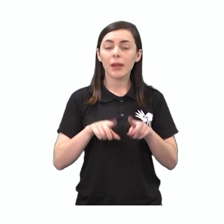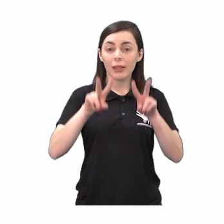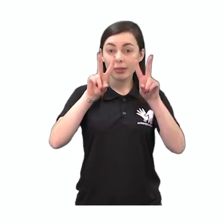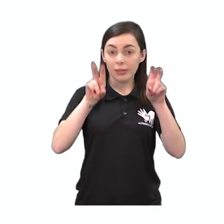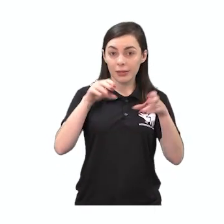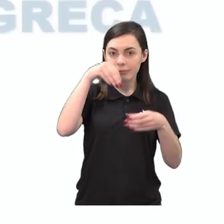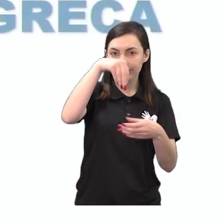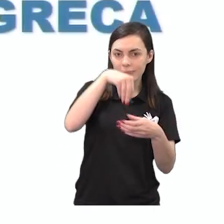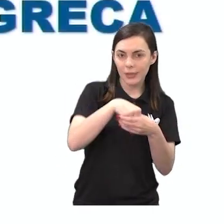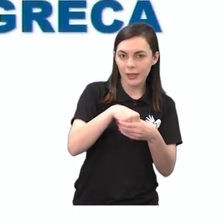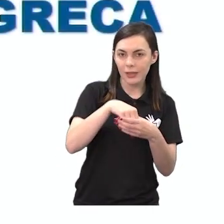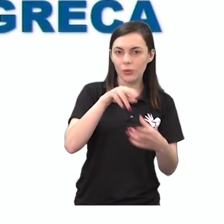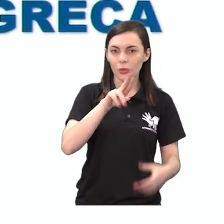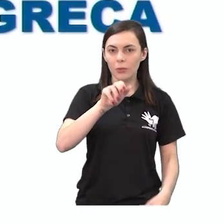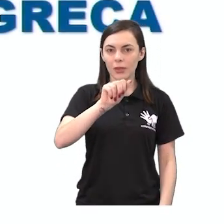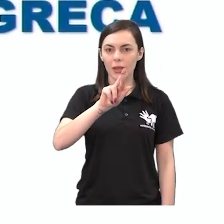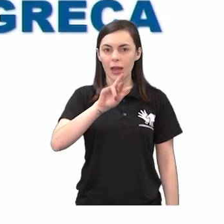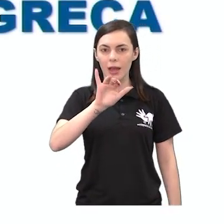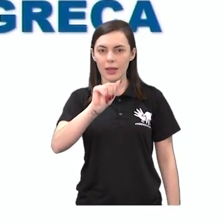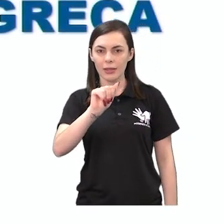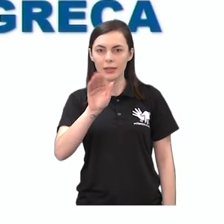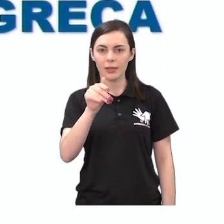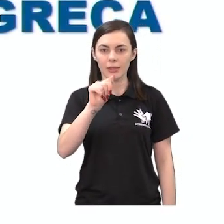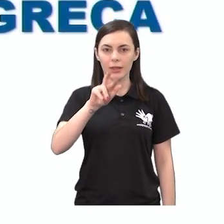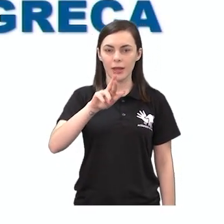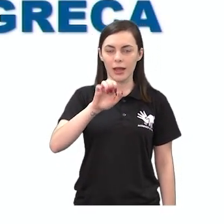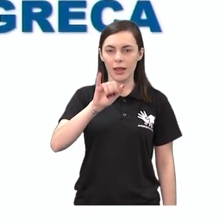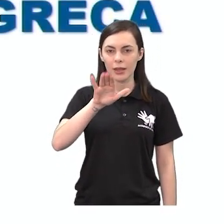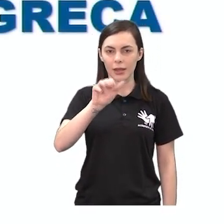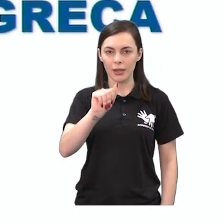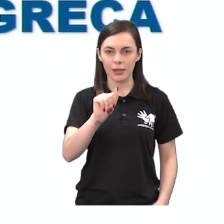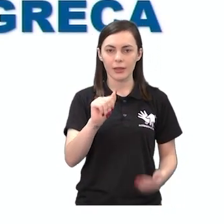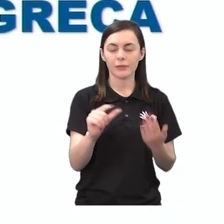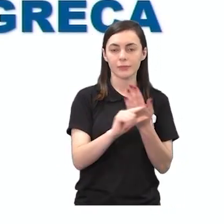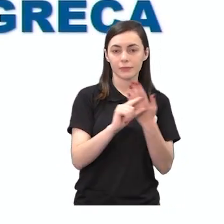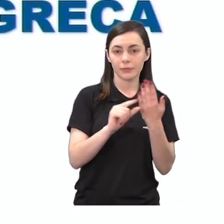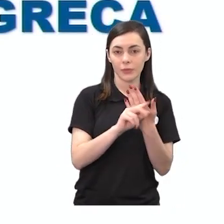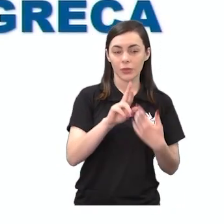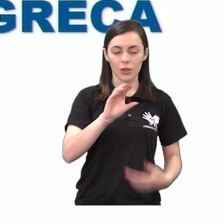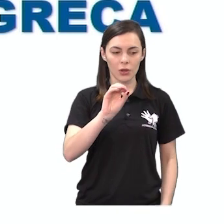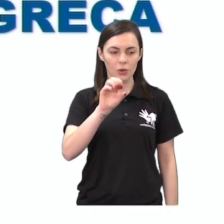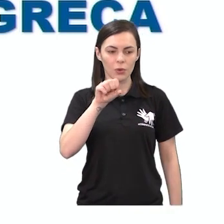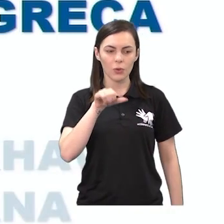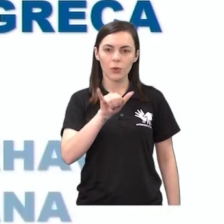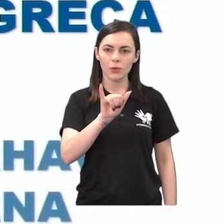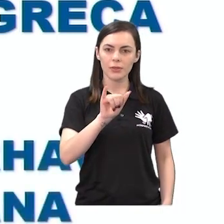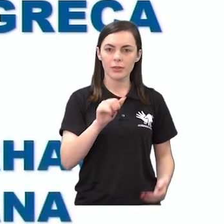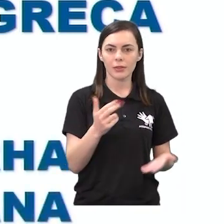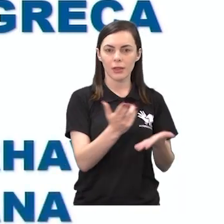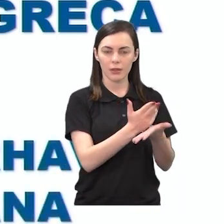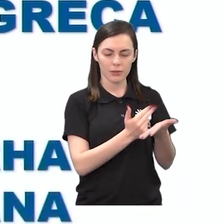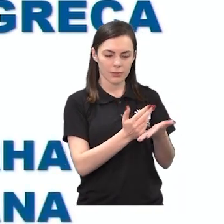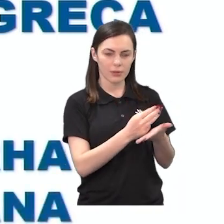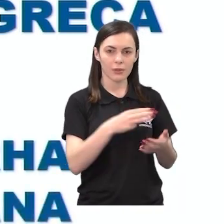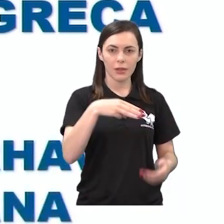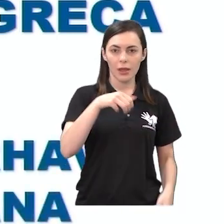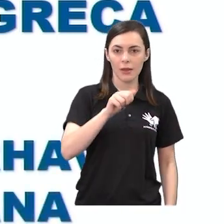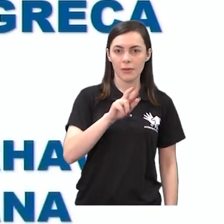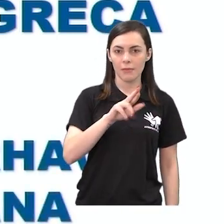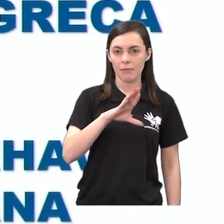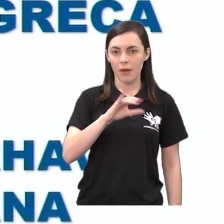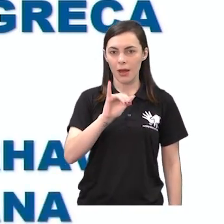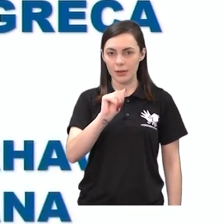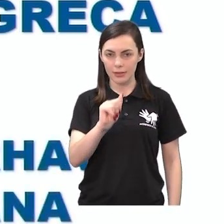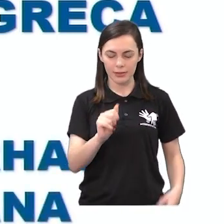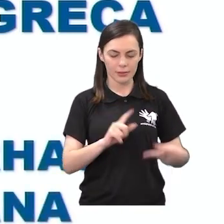Ari Areia. A nossa autora é a Rosi Greca e as ilustrações são de Márcia Schelliga